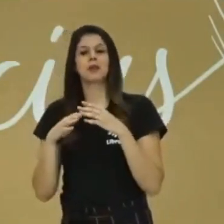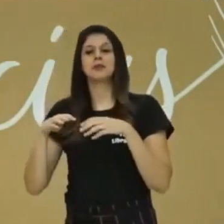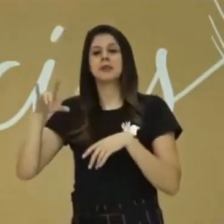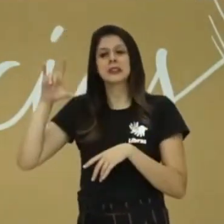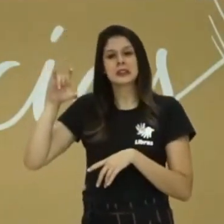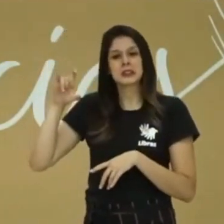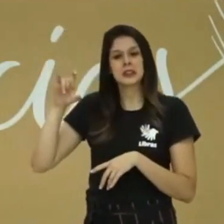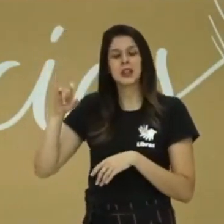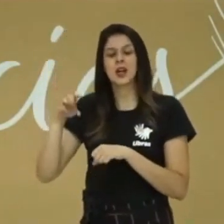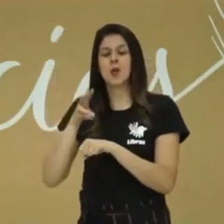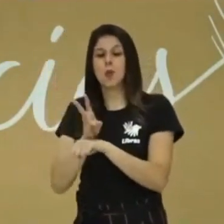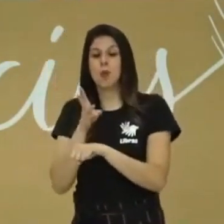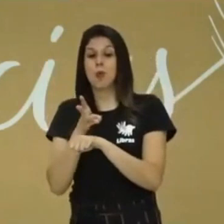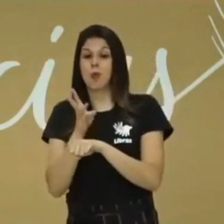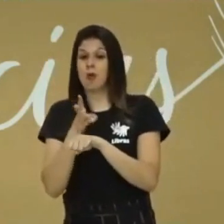WhatsApp